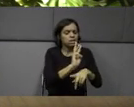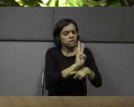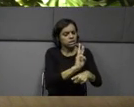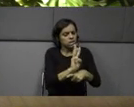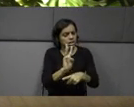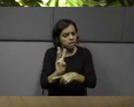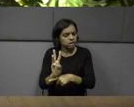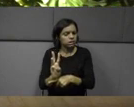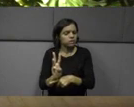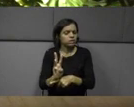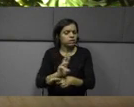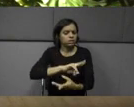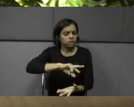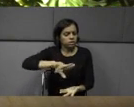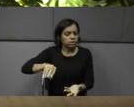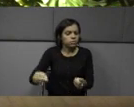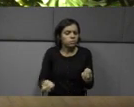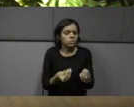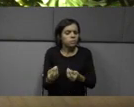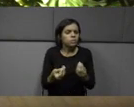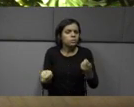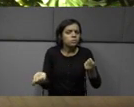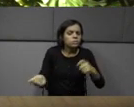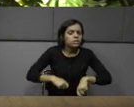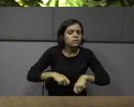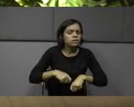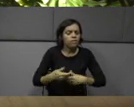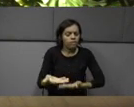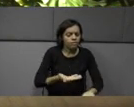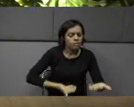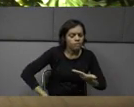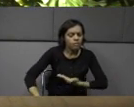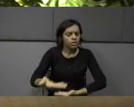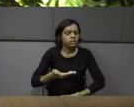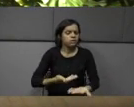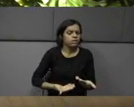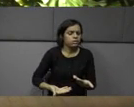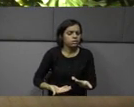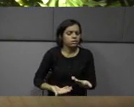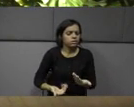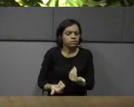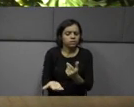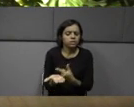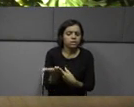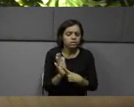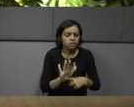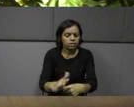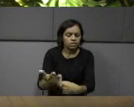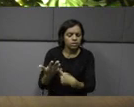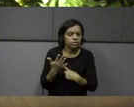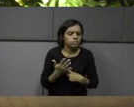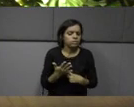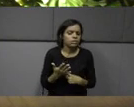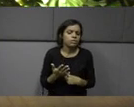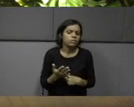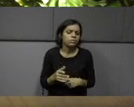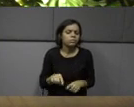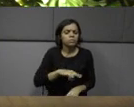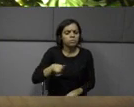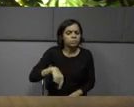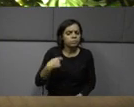que se refere a fórmulas e formas de participação mas a gente se debruça muito a construir